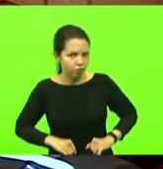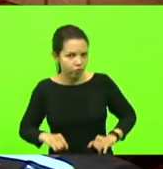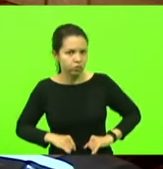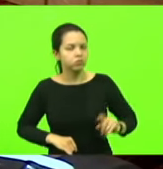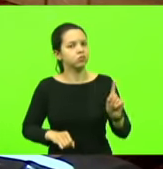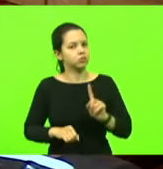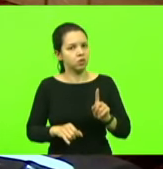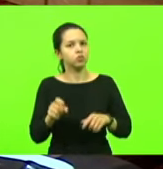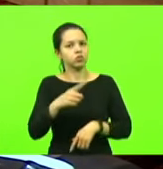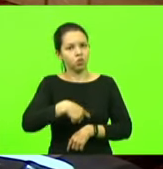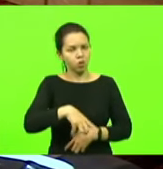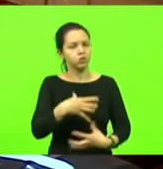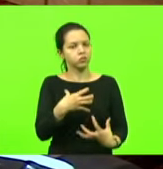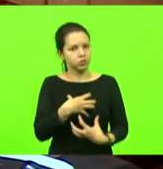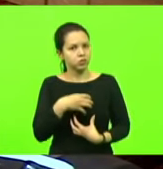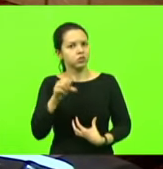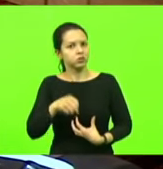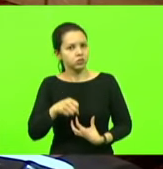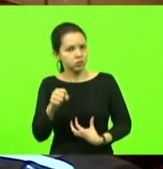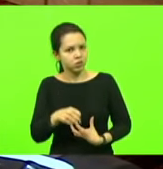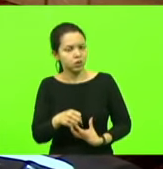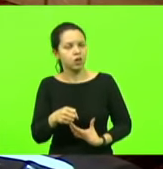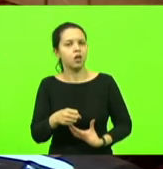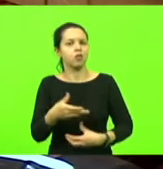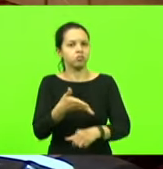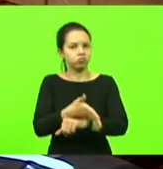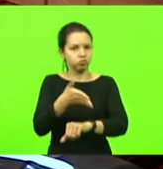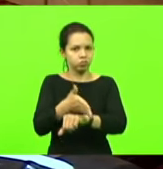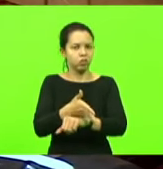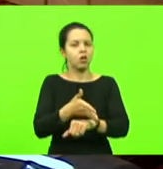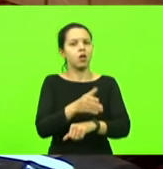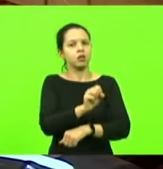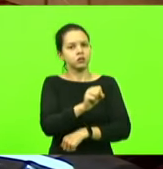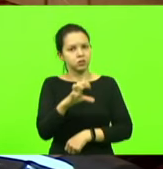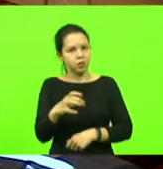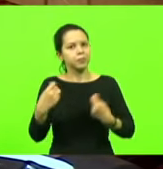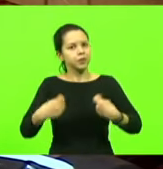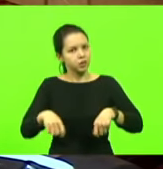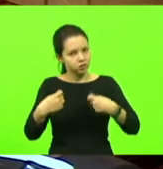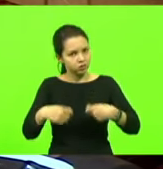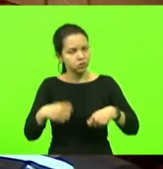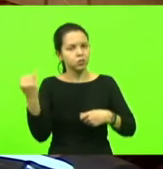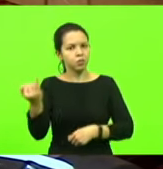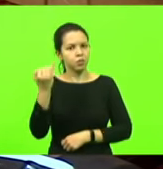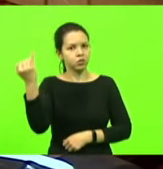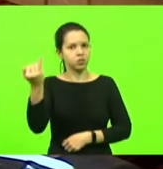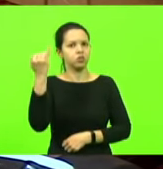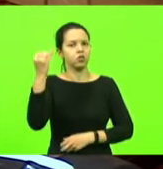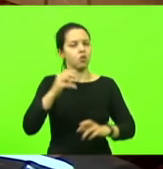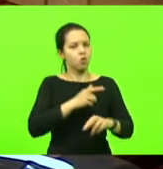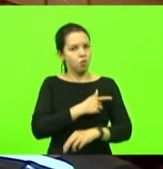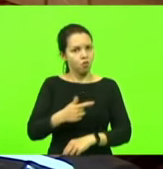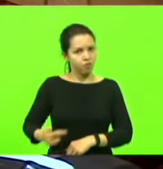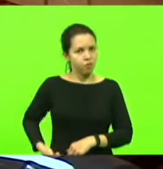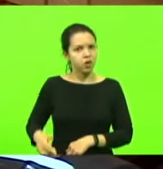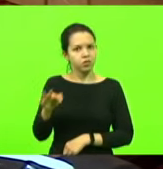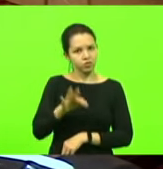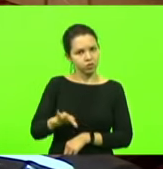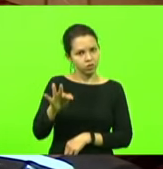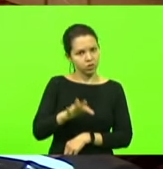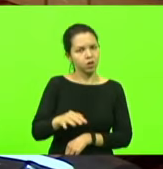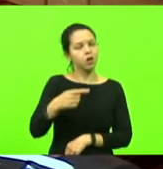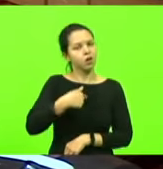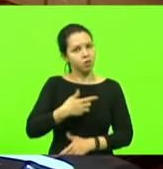sim, que há intervenções nas SCs que continuam sendo necessárias. Ao governo federal, eu